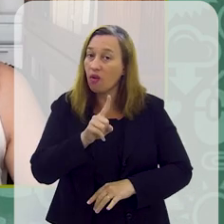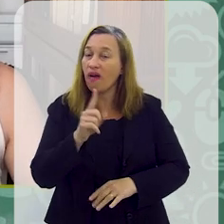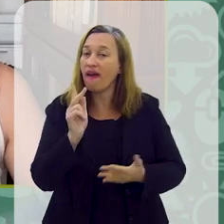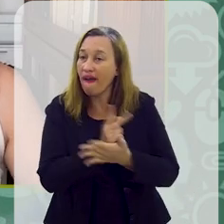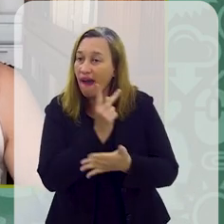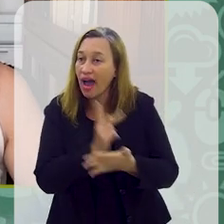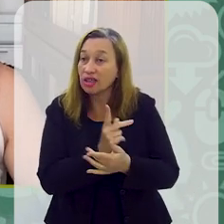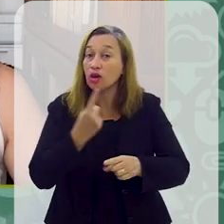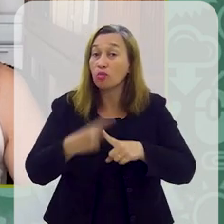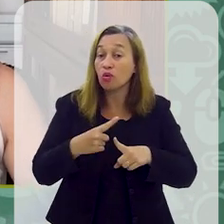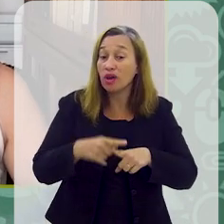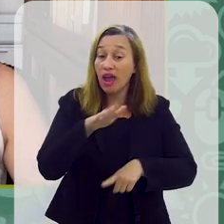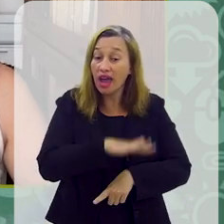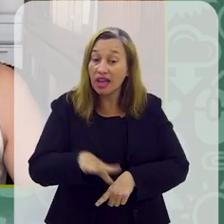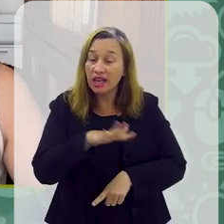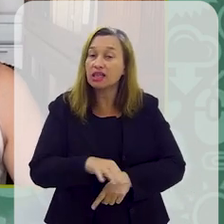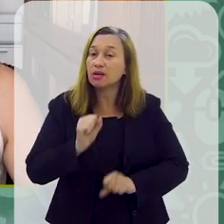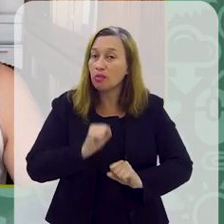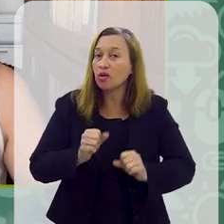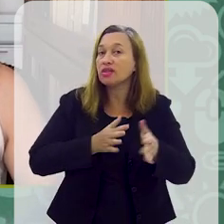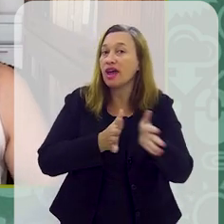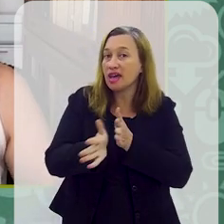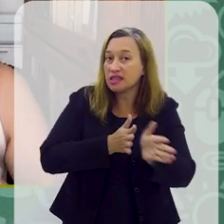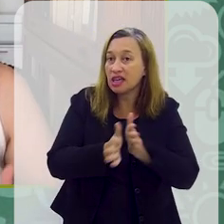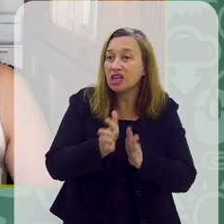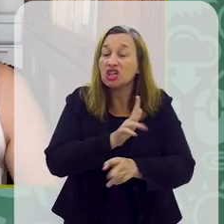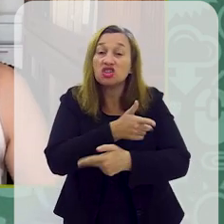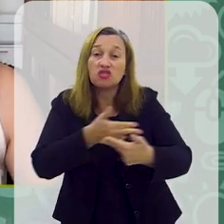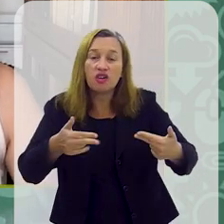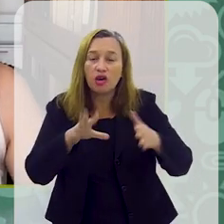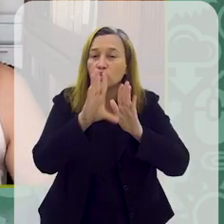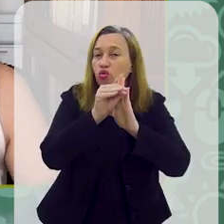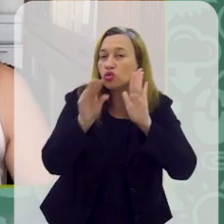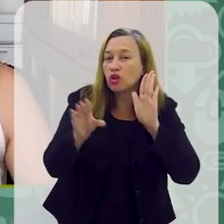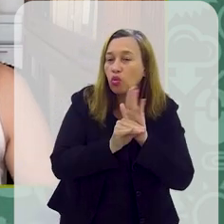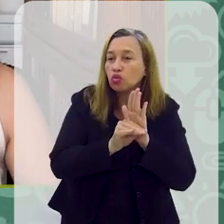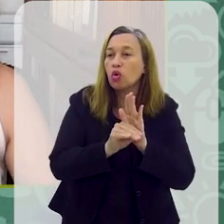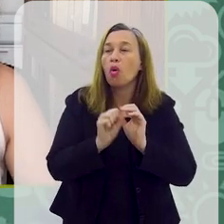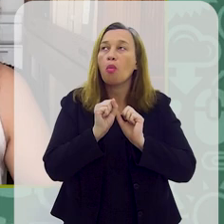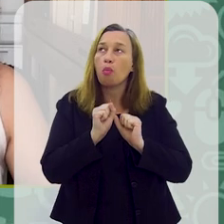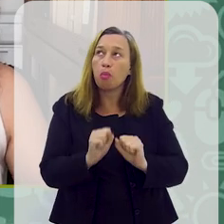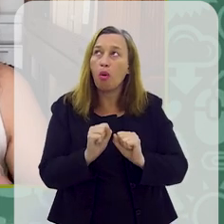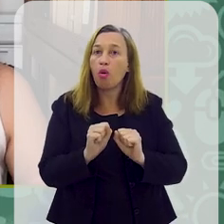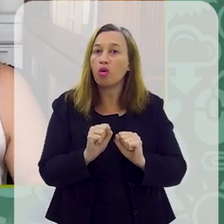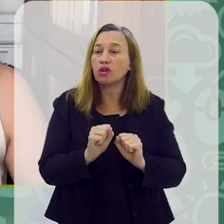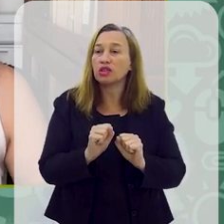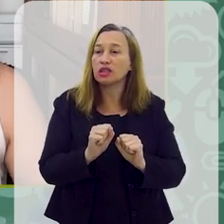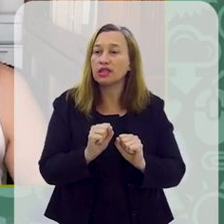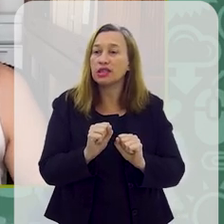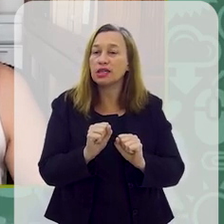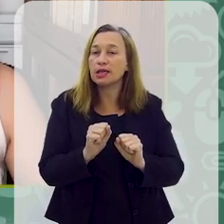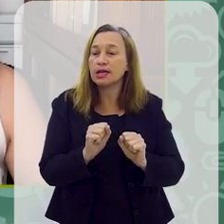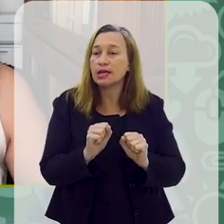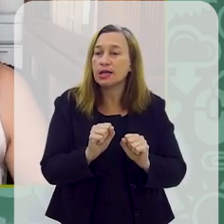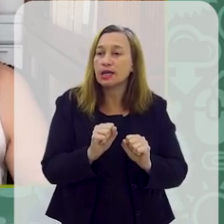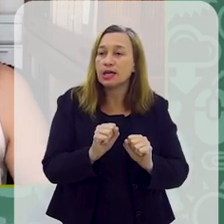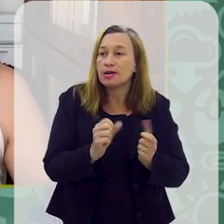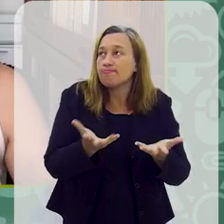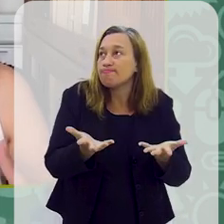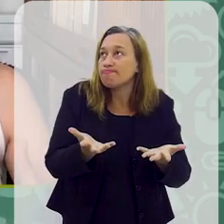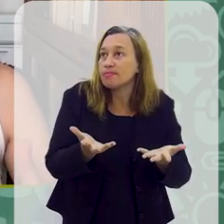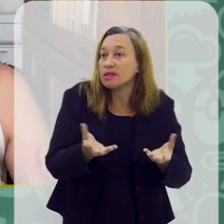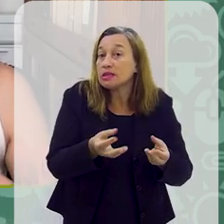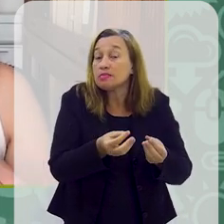engano, porque a criança pode sim ter acesso a diversos conteúdos, ela pode ser cooptada, ela pode